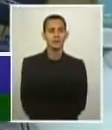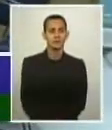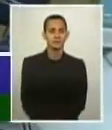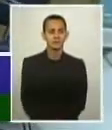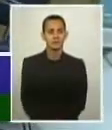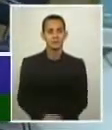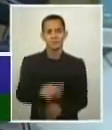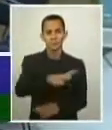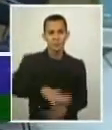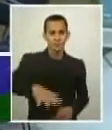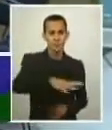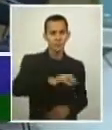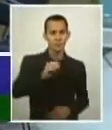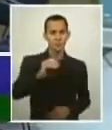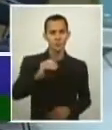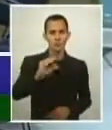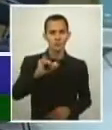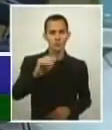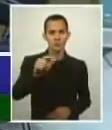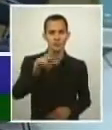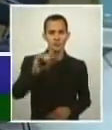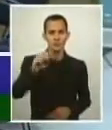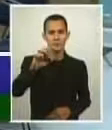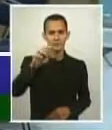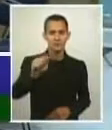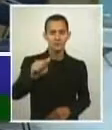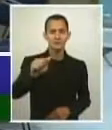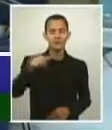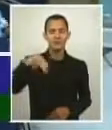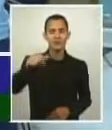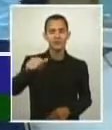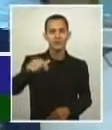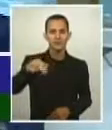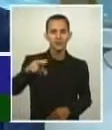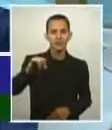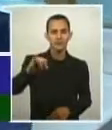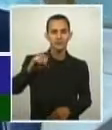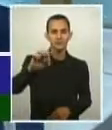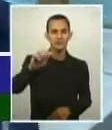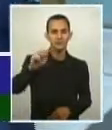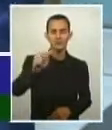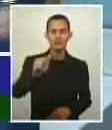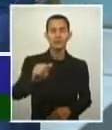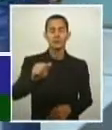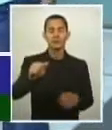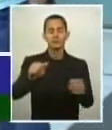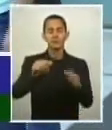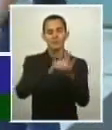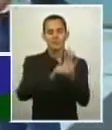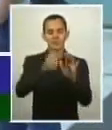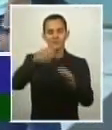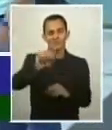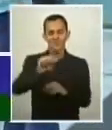e no socialistas nos anarquistas do século 19 e nos anarquistas